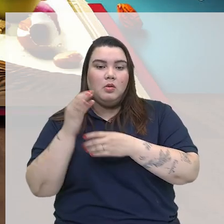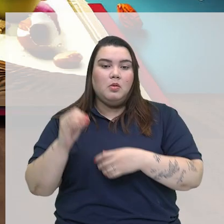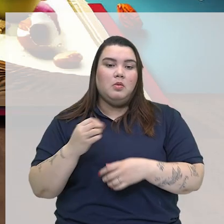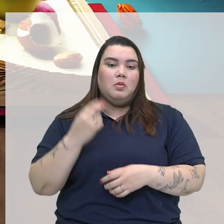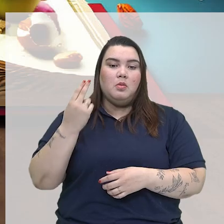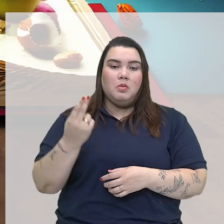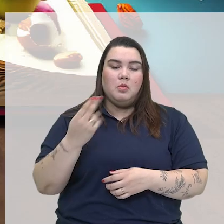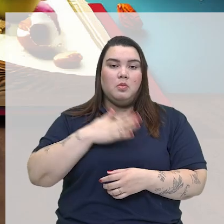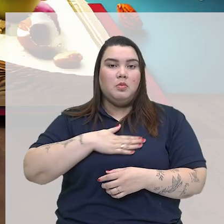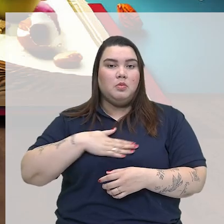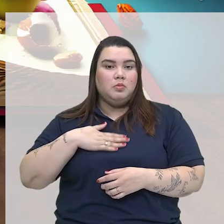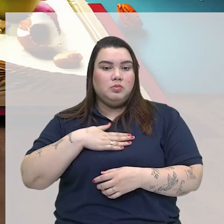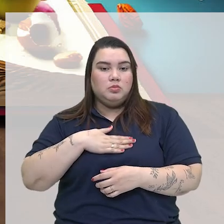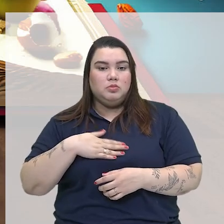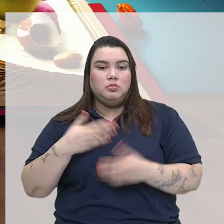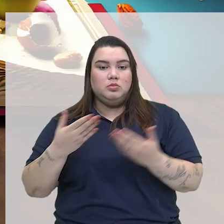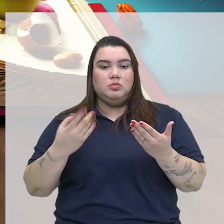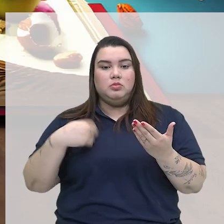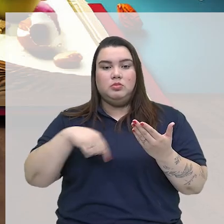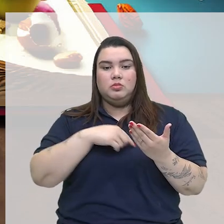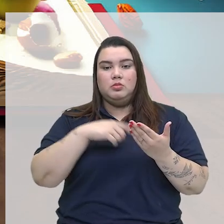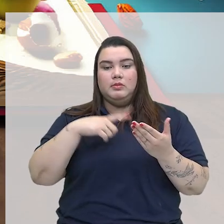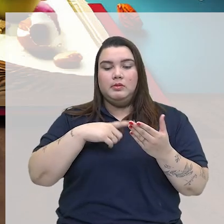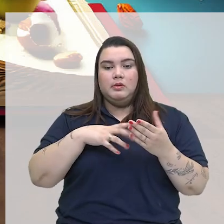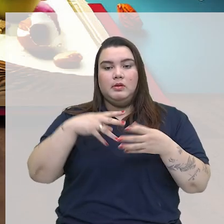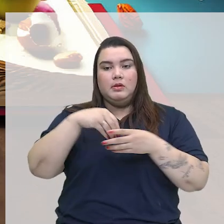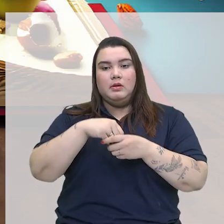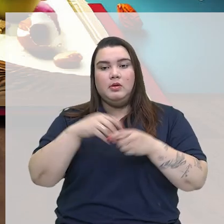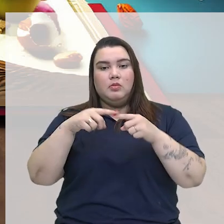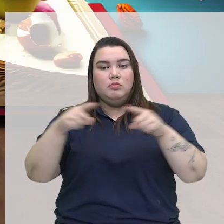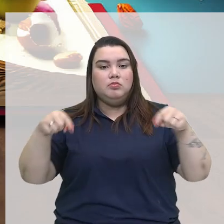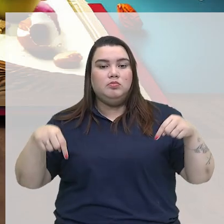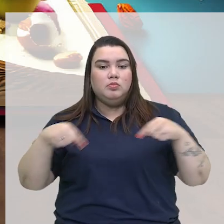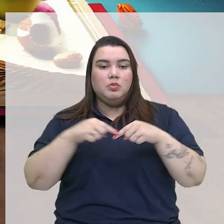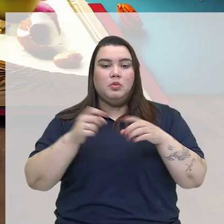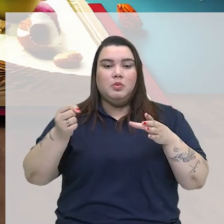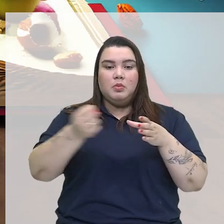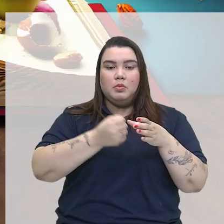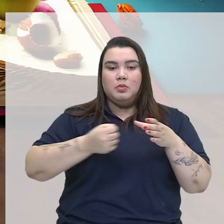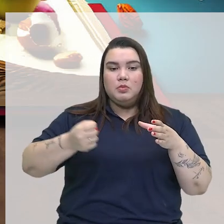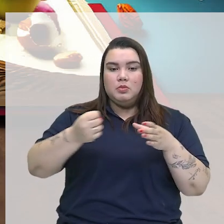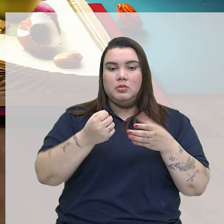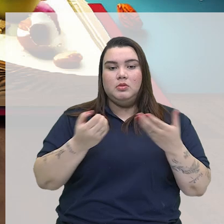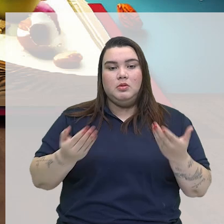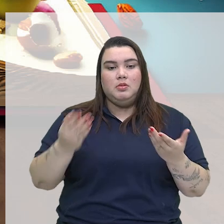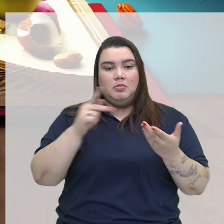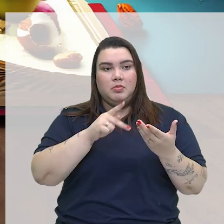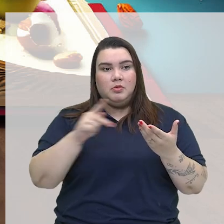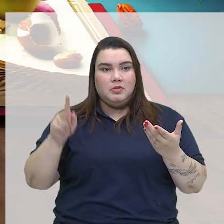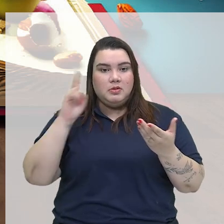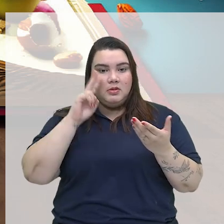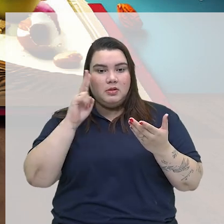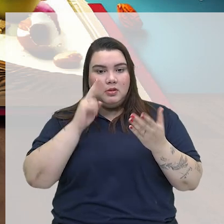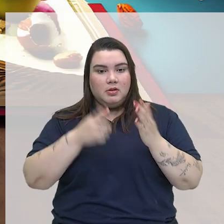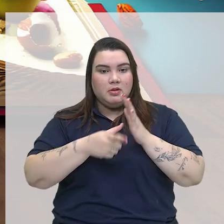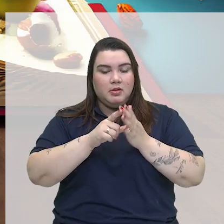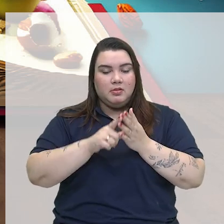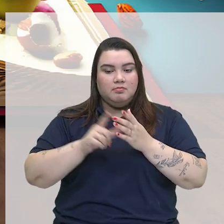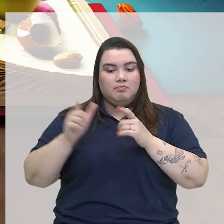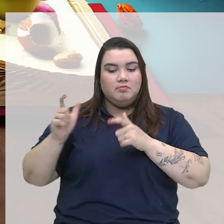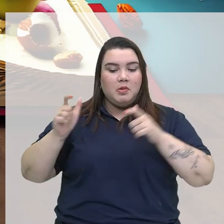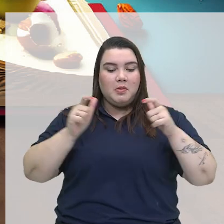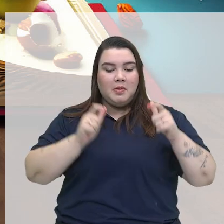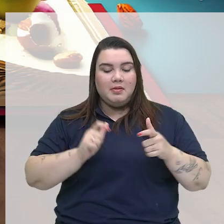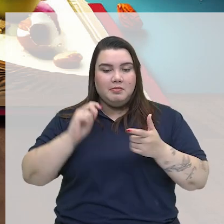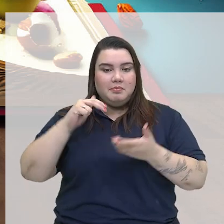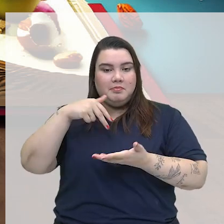Ou apreciamos quando estamos dentro de uma cozinha. E aí a professora se colocou na cozinha